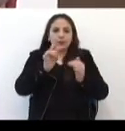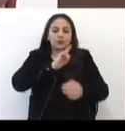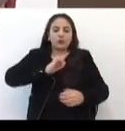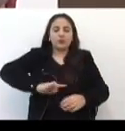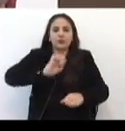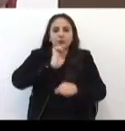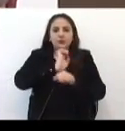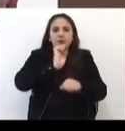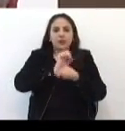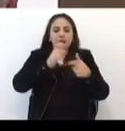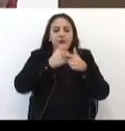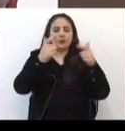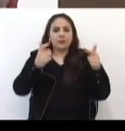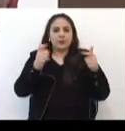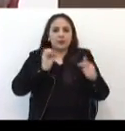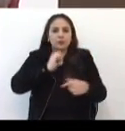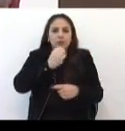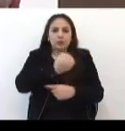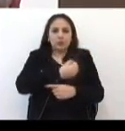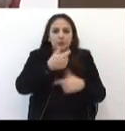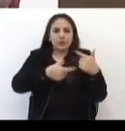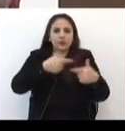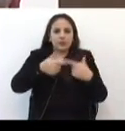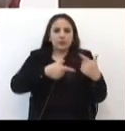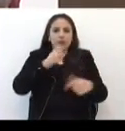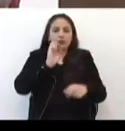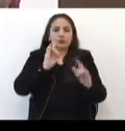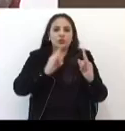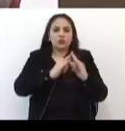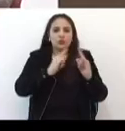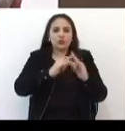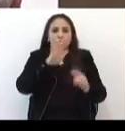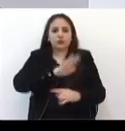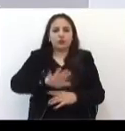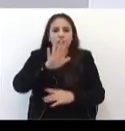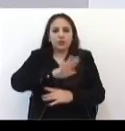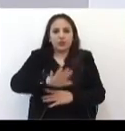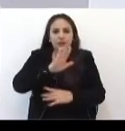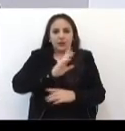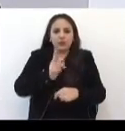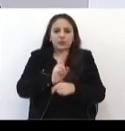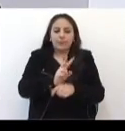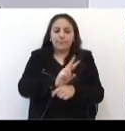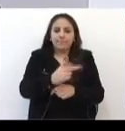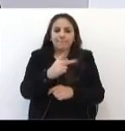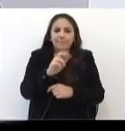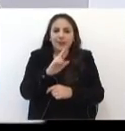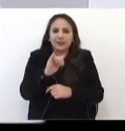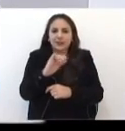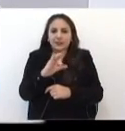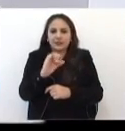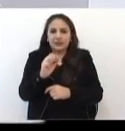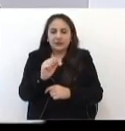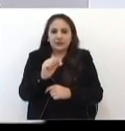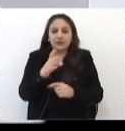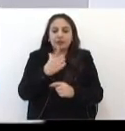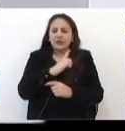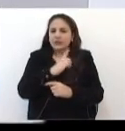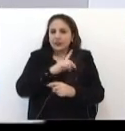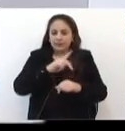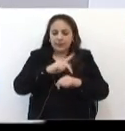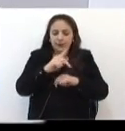estado amplie o número de servidores no Instituto Geral de Perícias. O Instituto Geral de Perícias aqui em Passo Fundo, ele possui